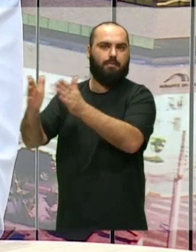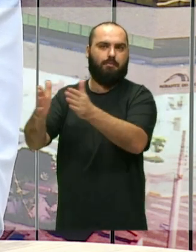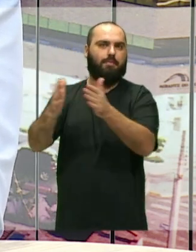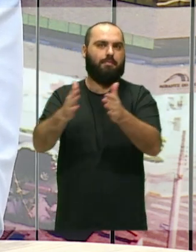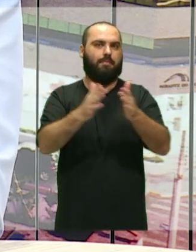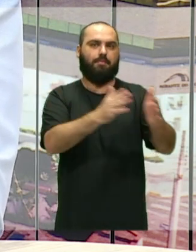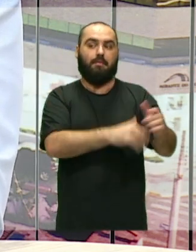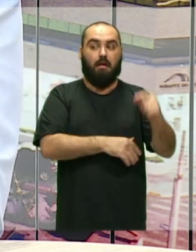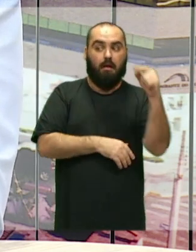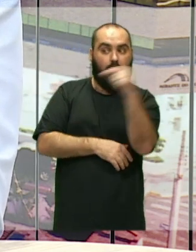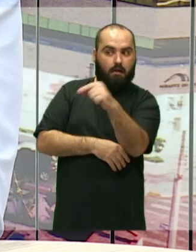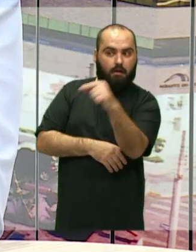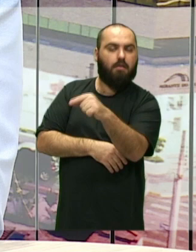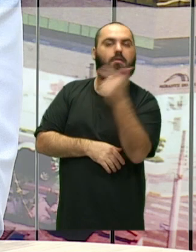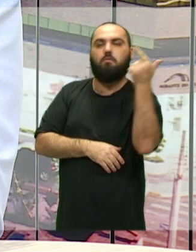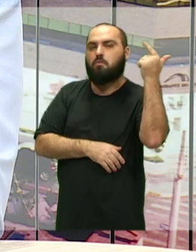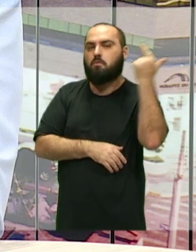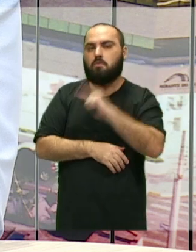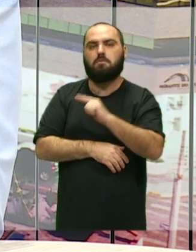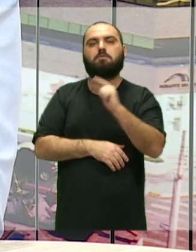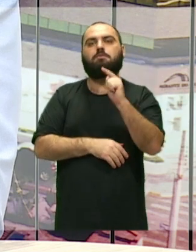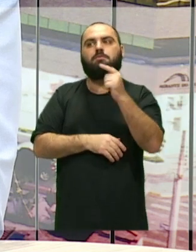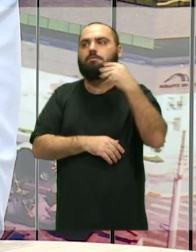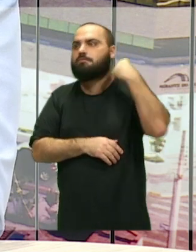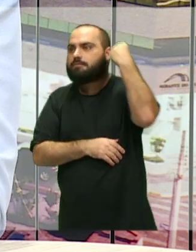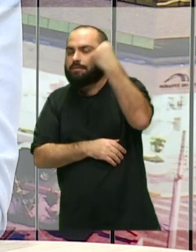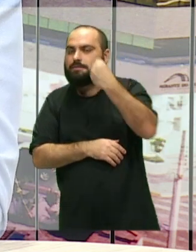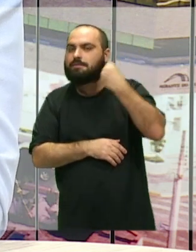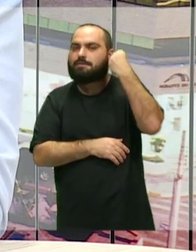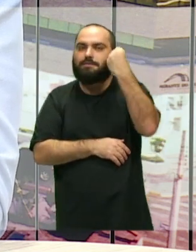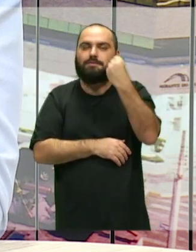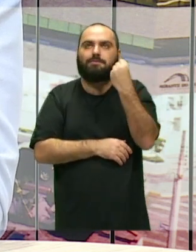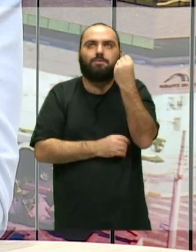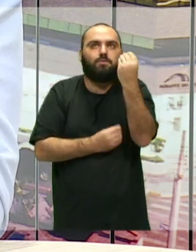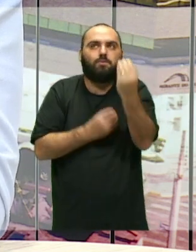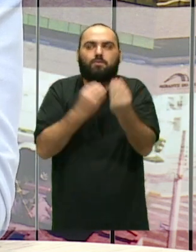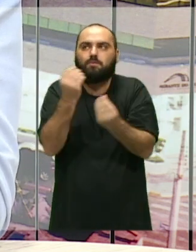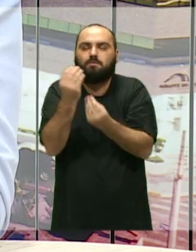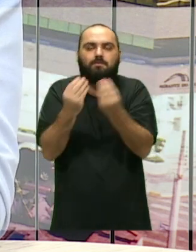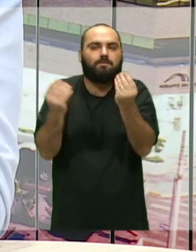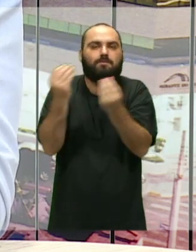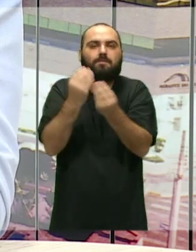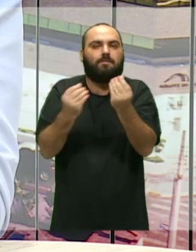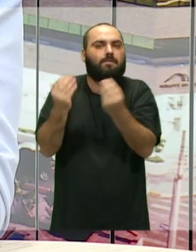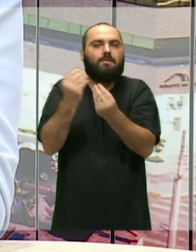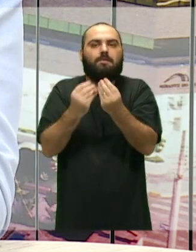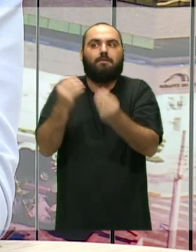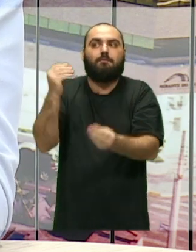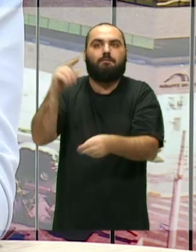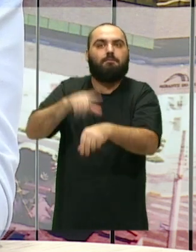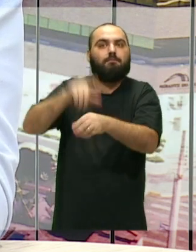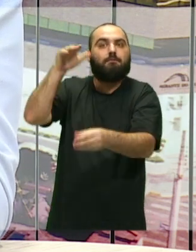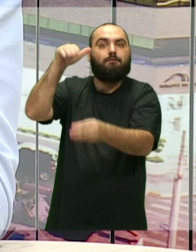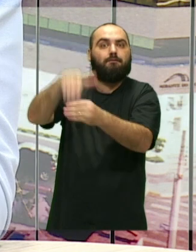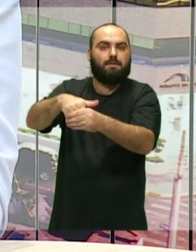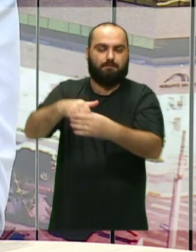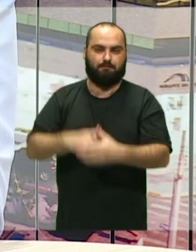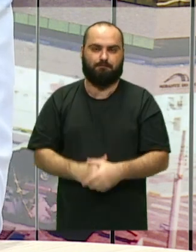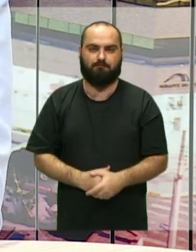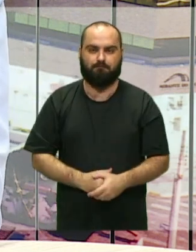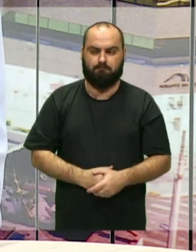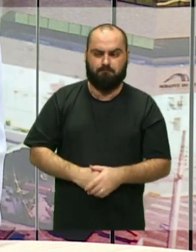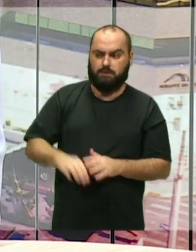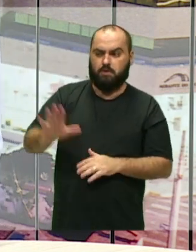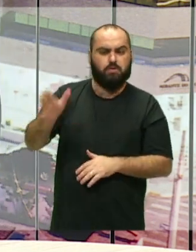e ali eles puderam experimentar um pouquinho dessa dessa experiência de eleição ali você já